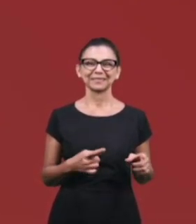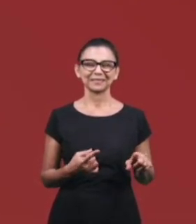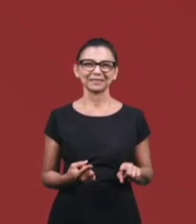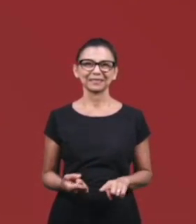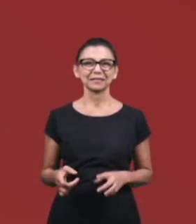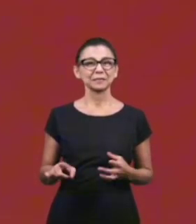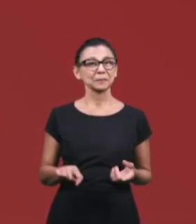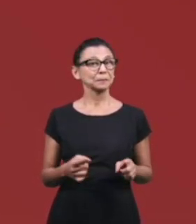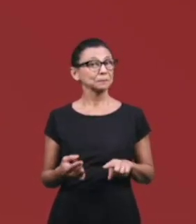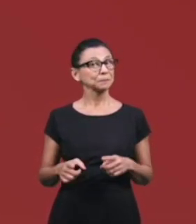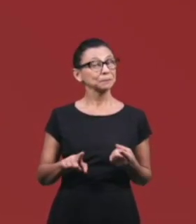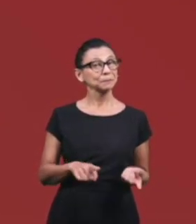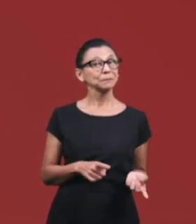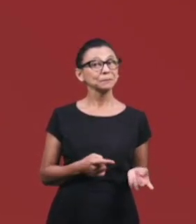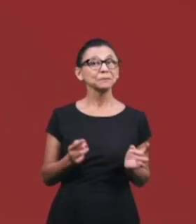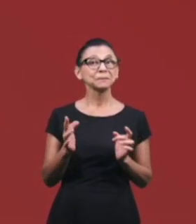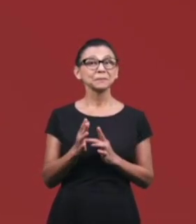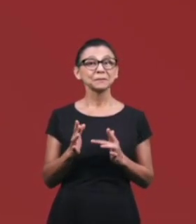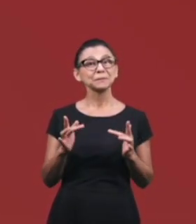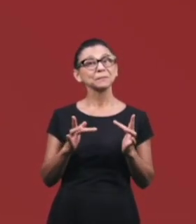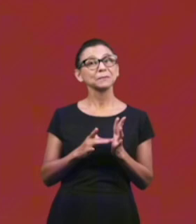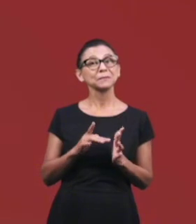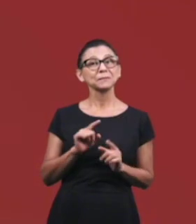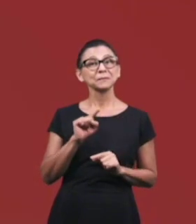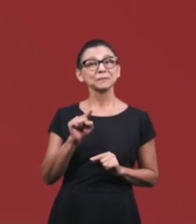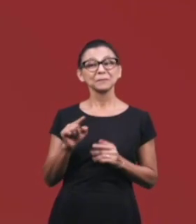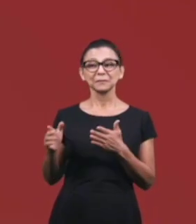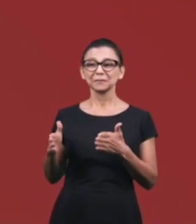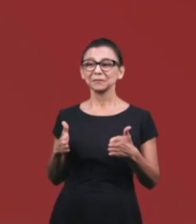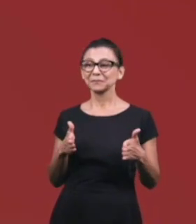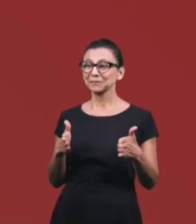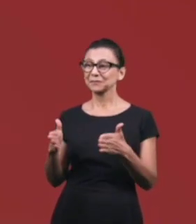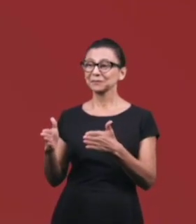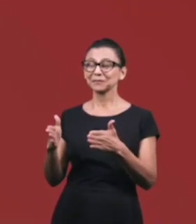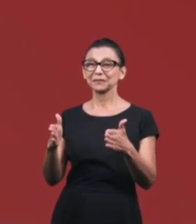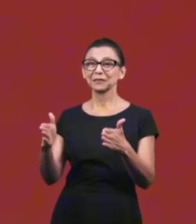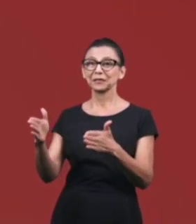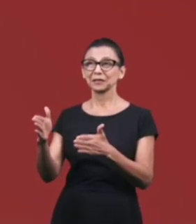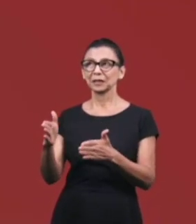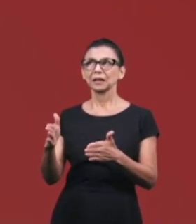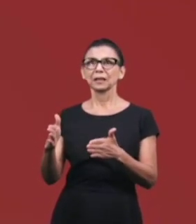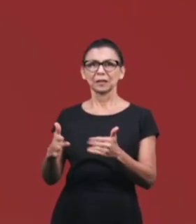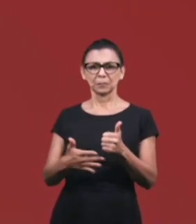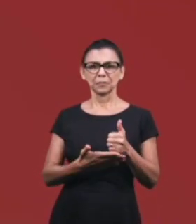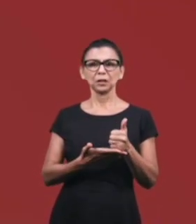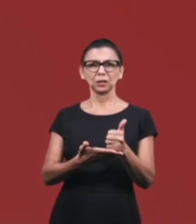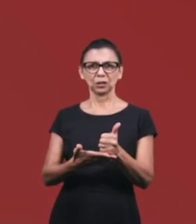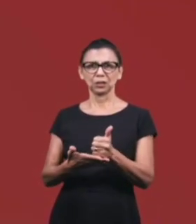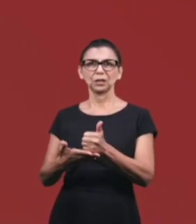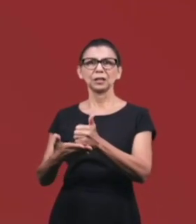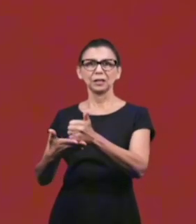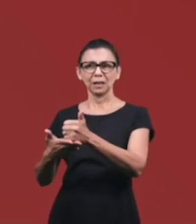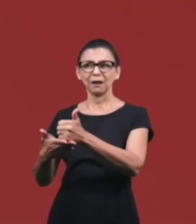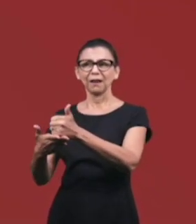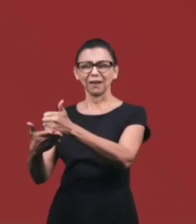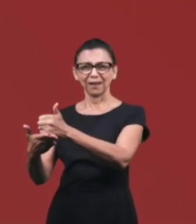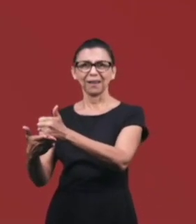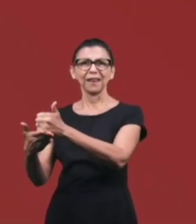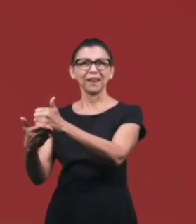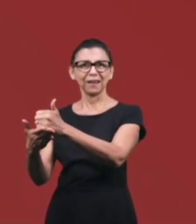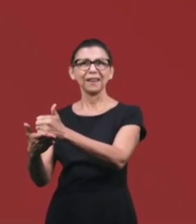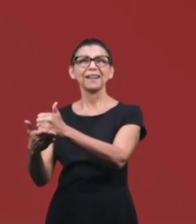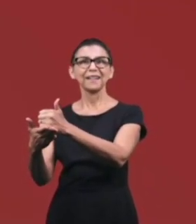Jesus Cristo é o caminho e o guia de valor. Ele salva todo aquele